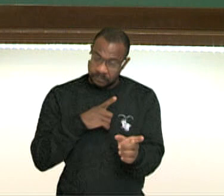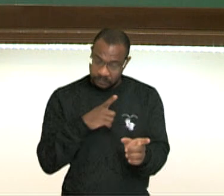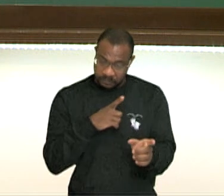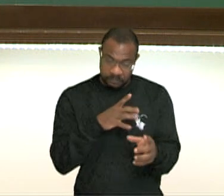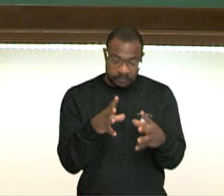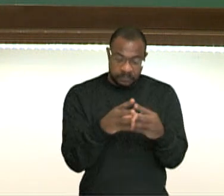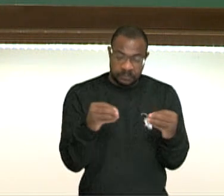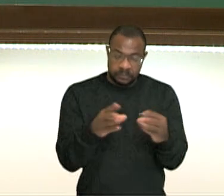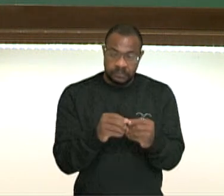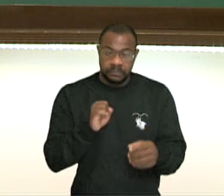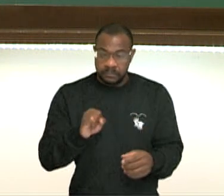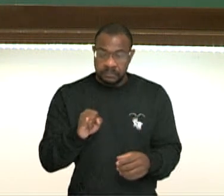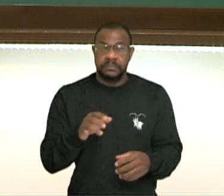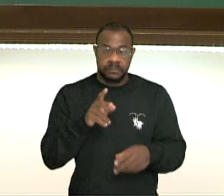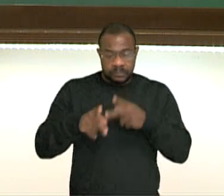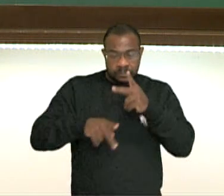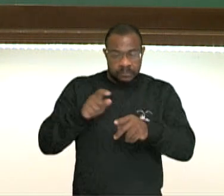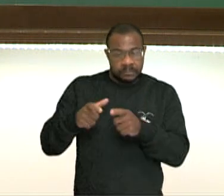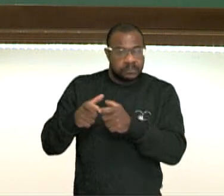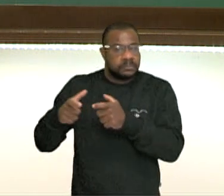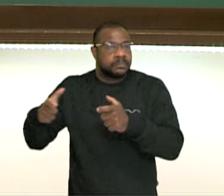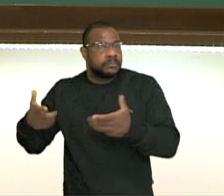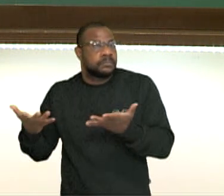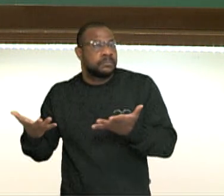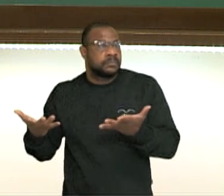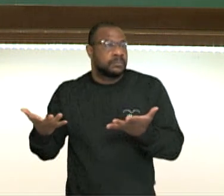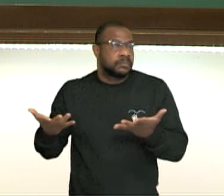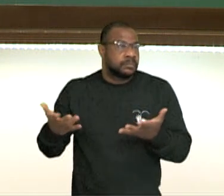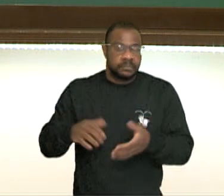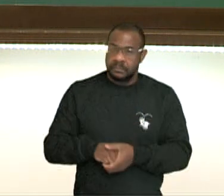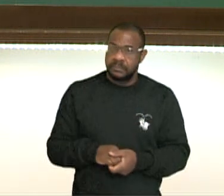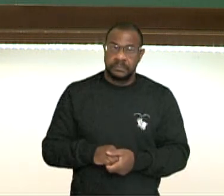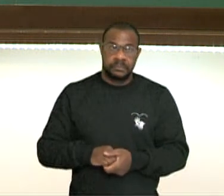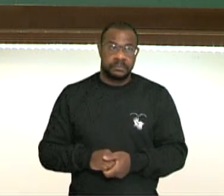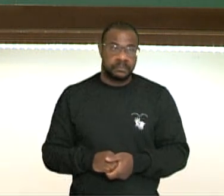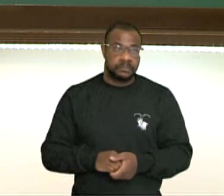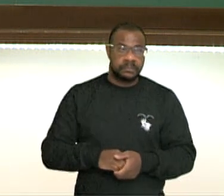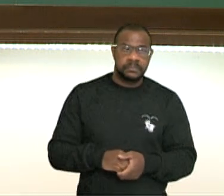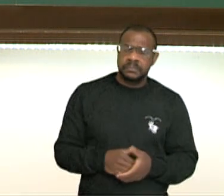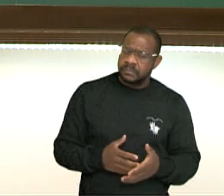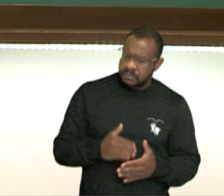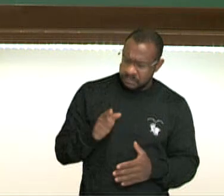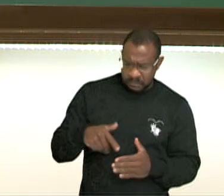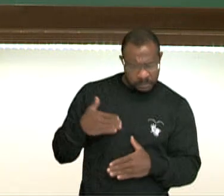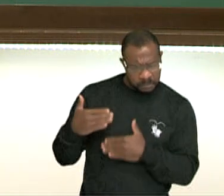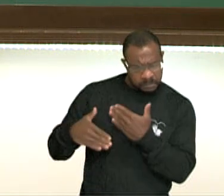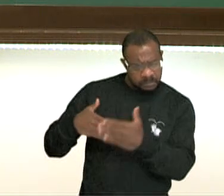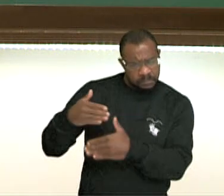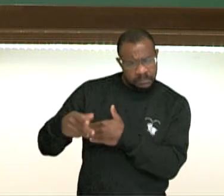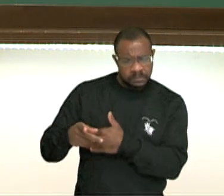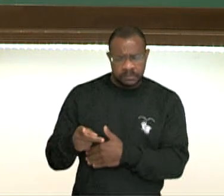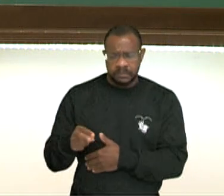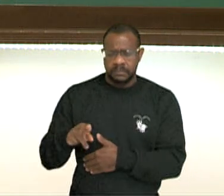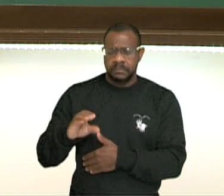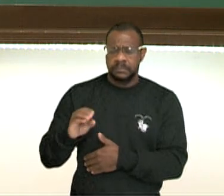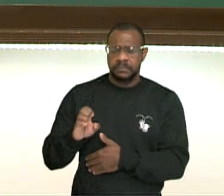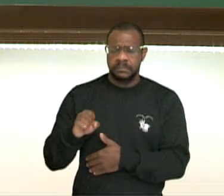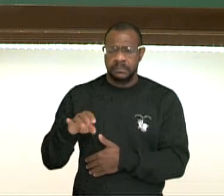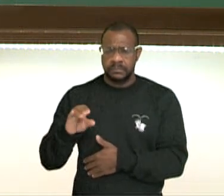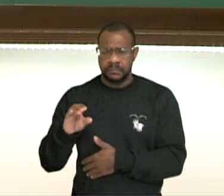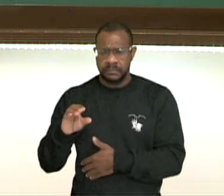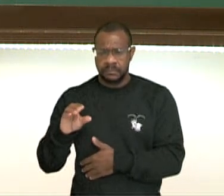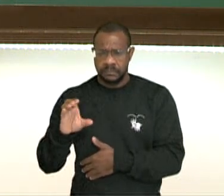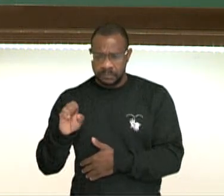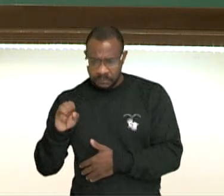quando a população decresce a ponto de situá-la em condição de extinção. Quando ele fala um processo, não está falando só da